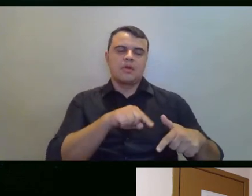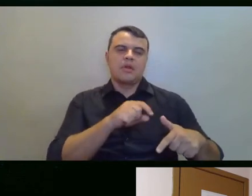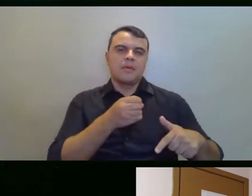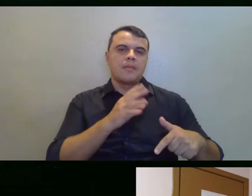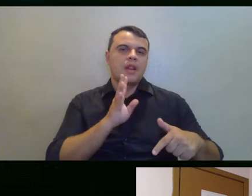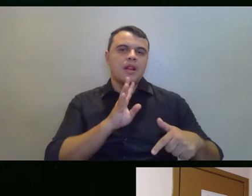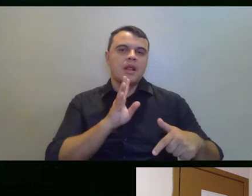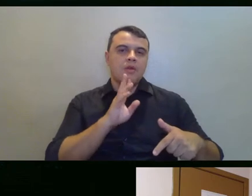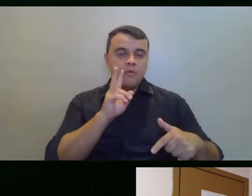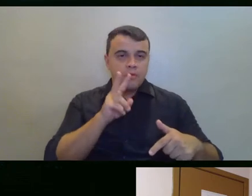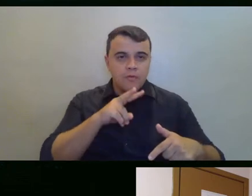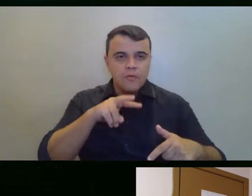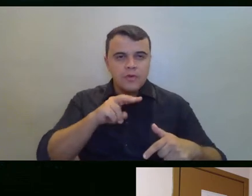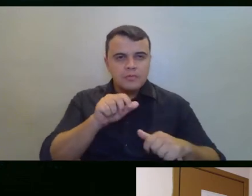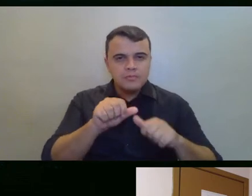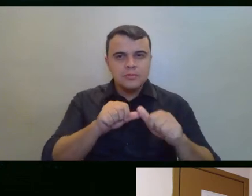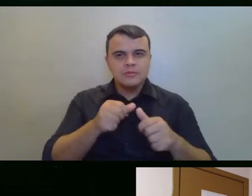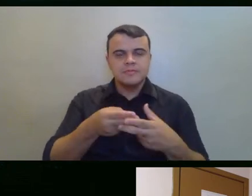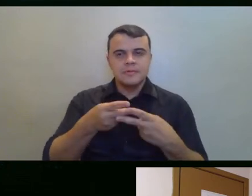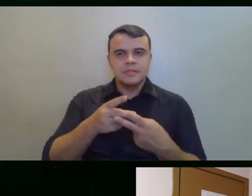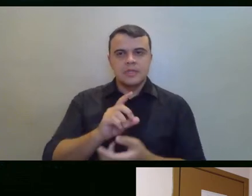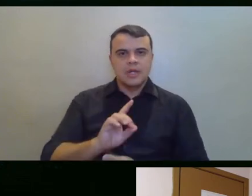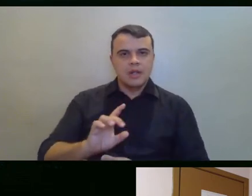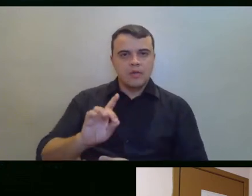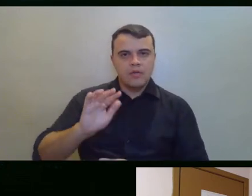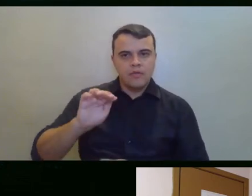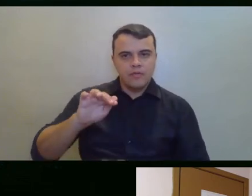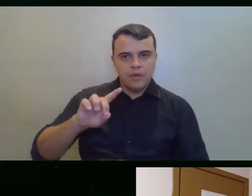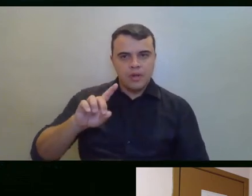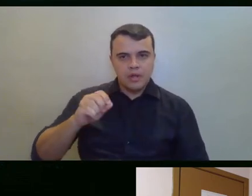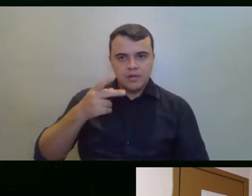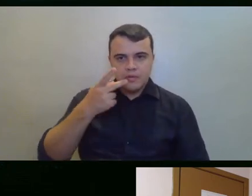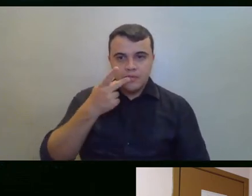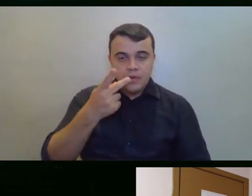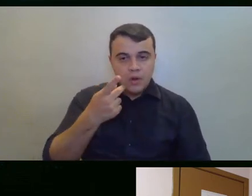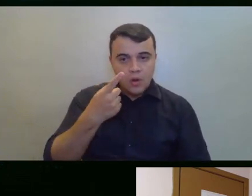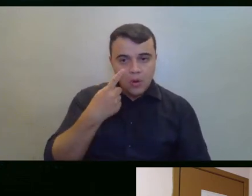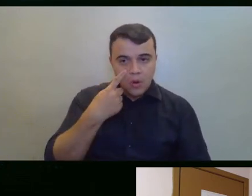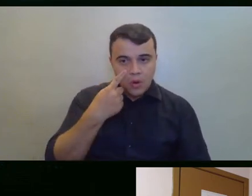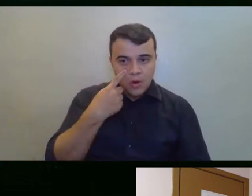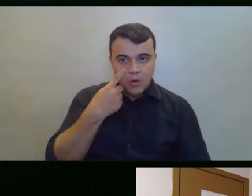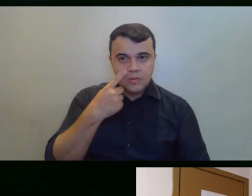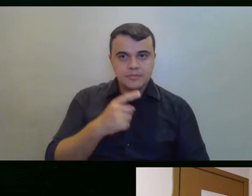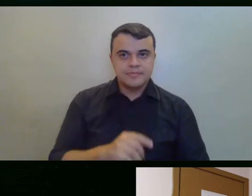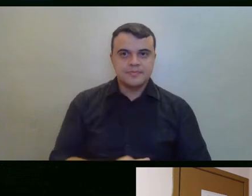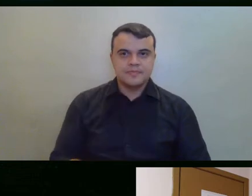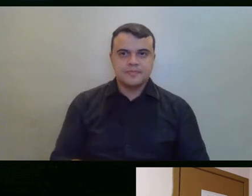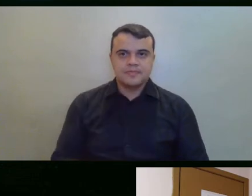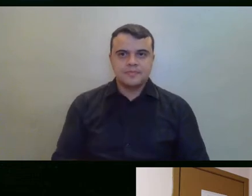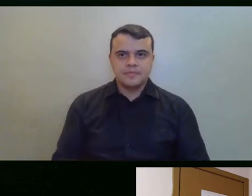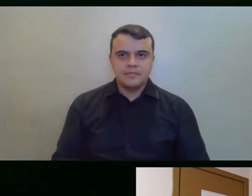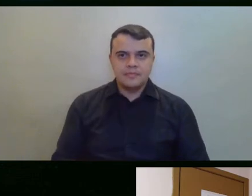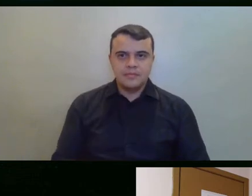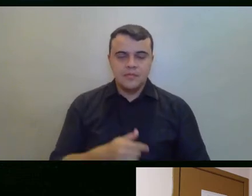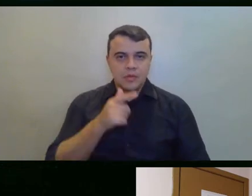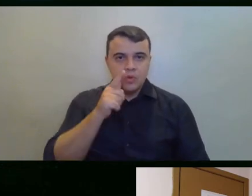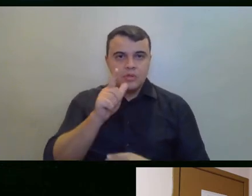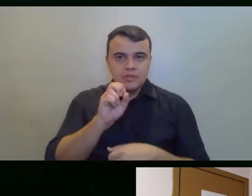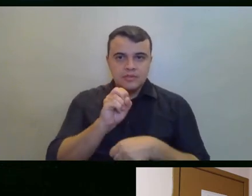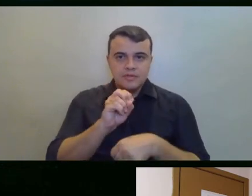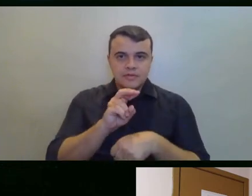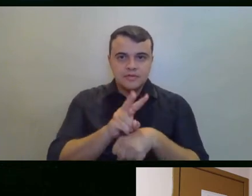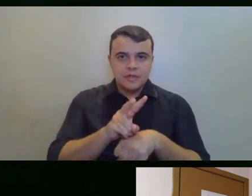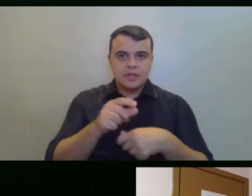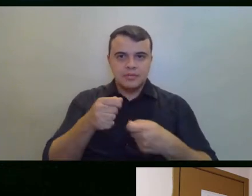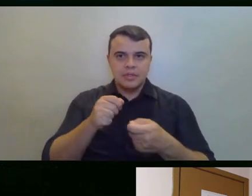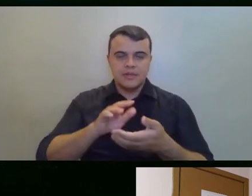ver a resiliência de cada um né para o Fernando falou assim ó para finalmente conseguir uma vaga eu tive